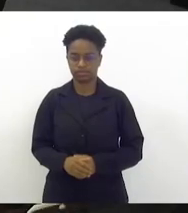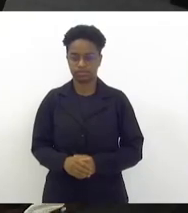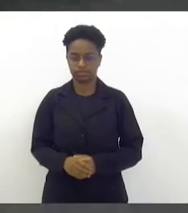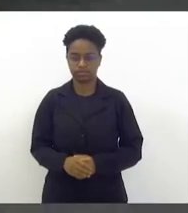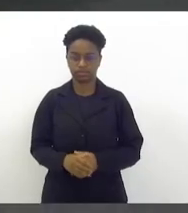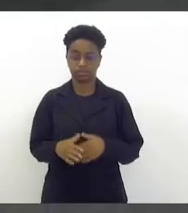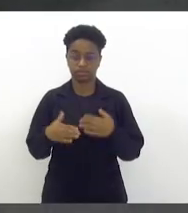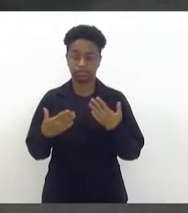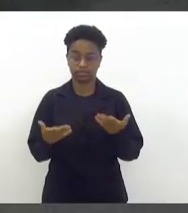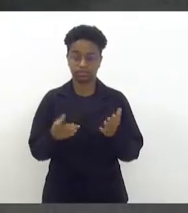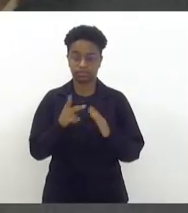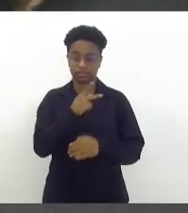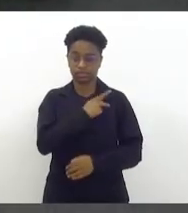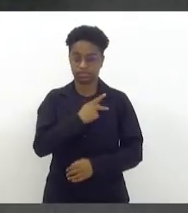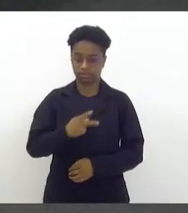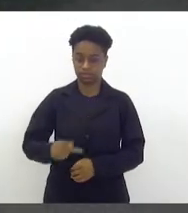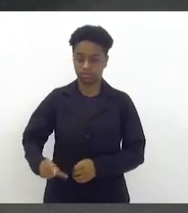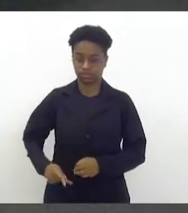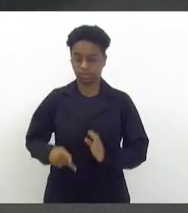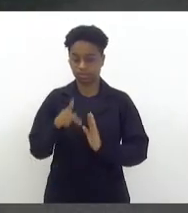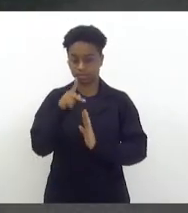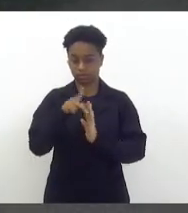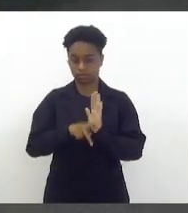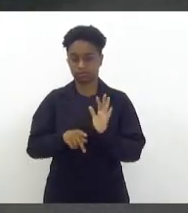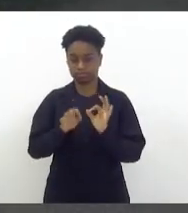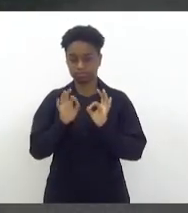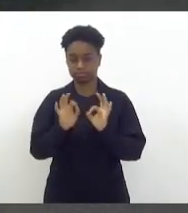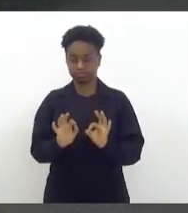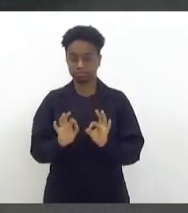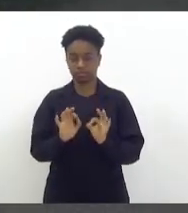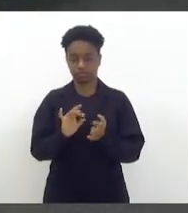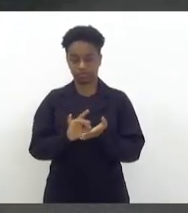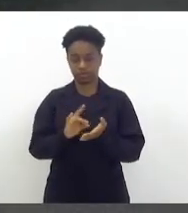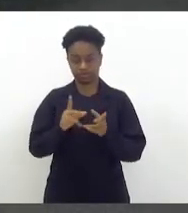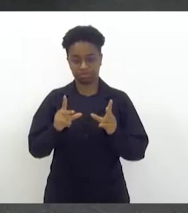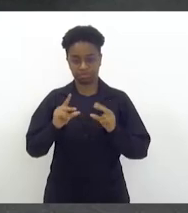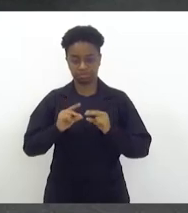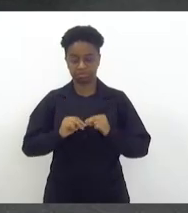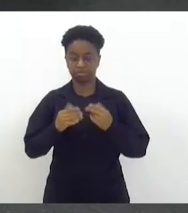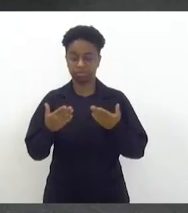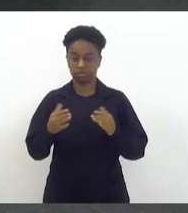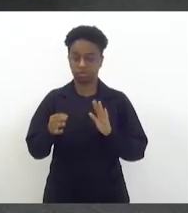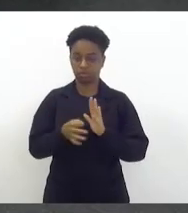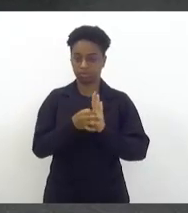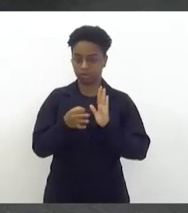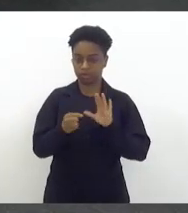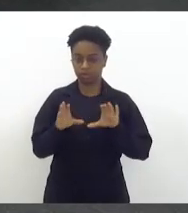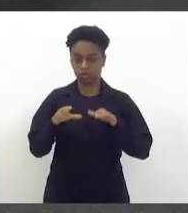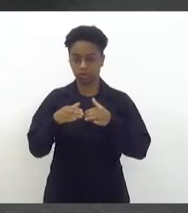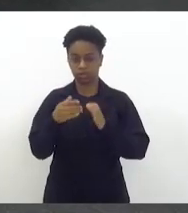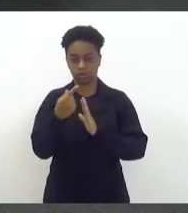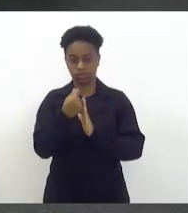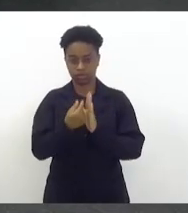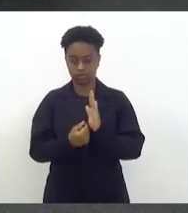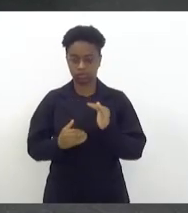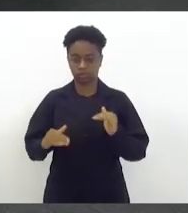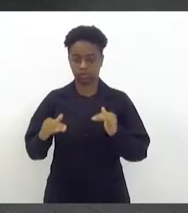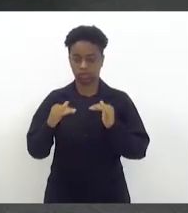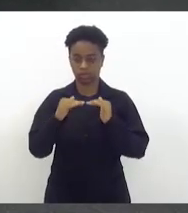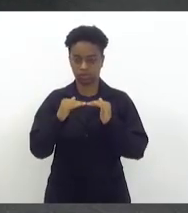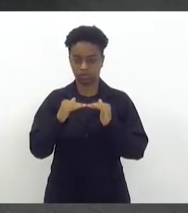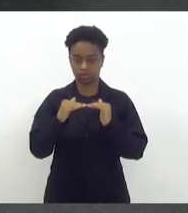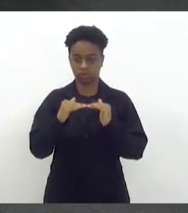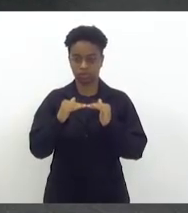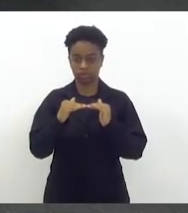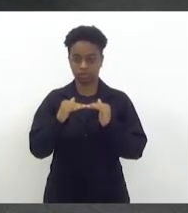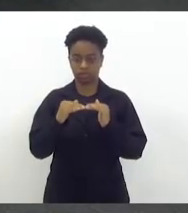Senhora presidente, o projeto realmente é muito meritório, então o parecer pela comissão de orçamento é favorável